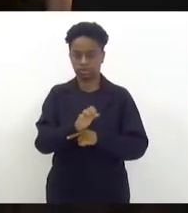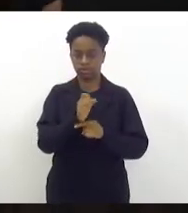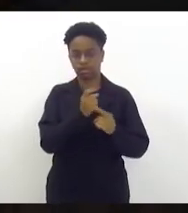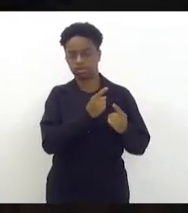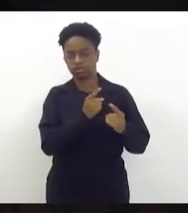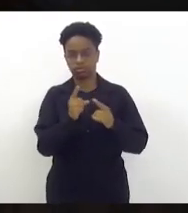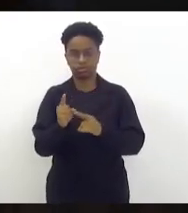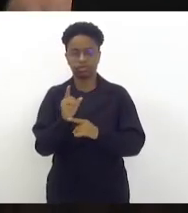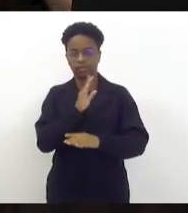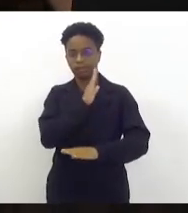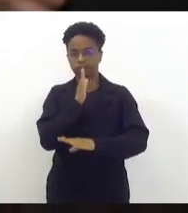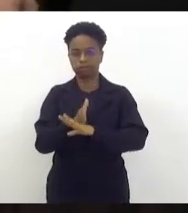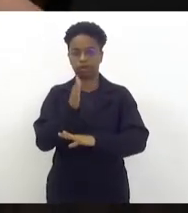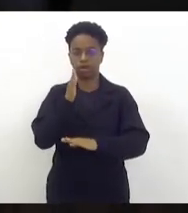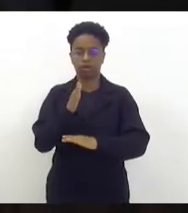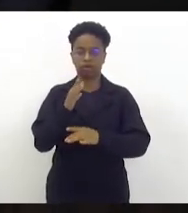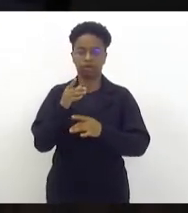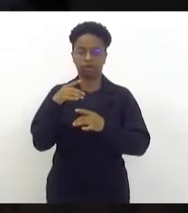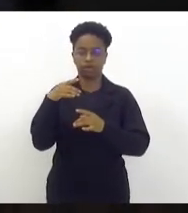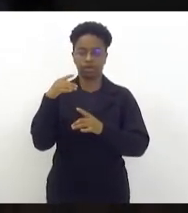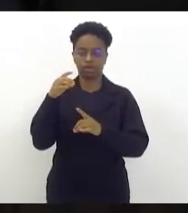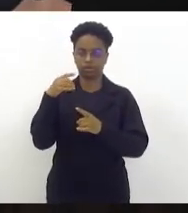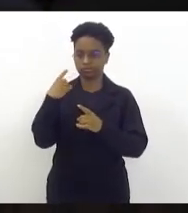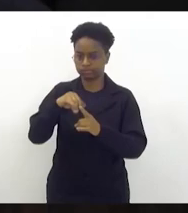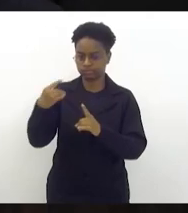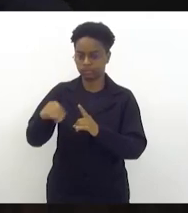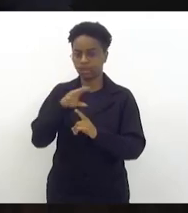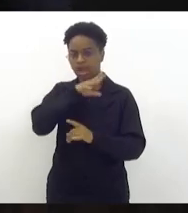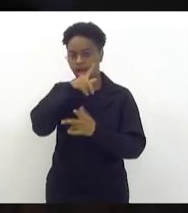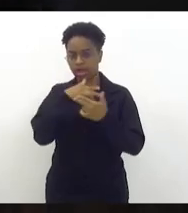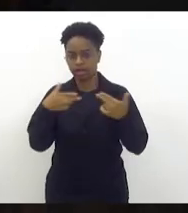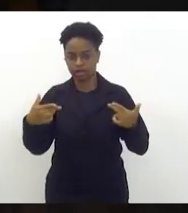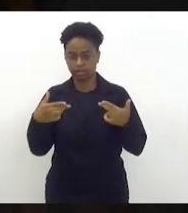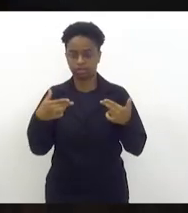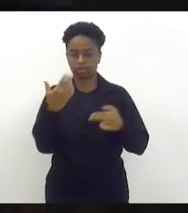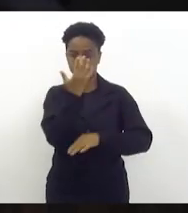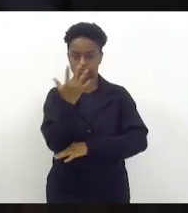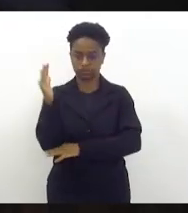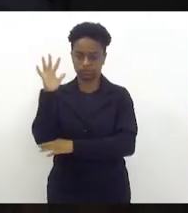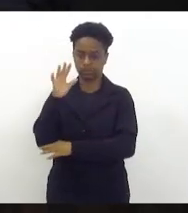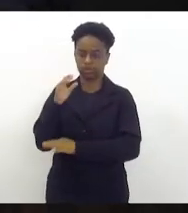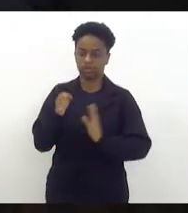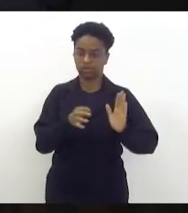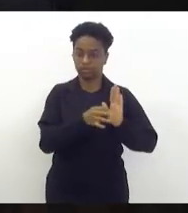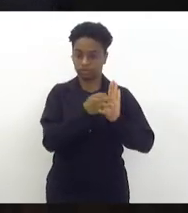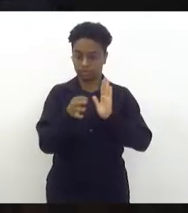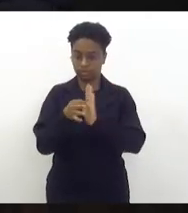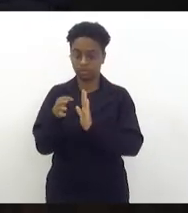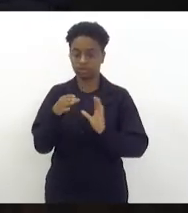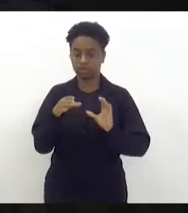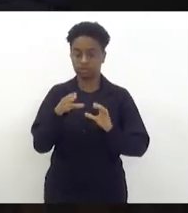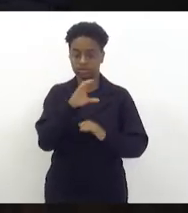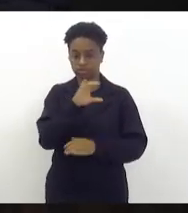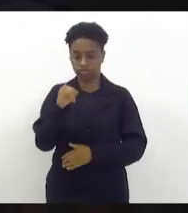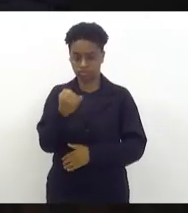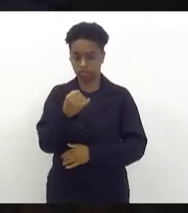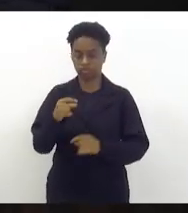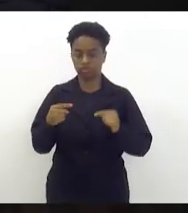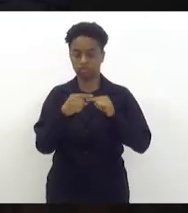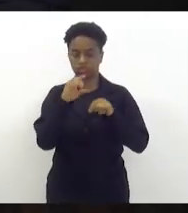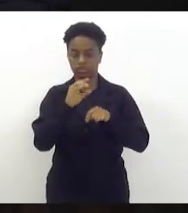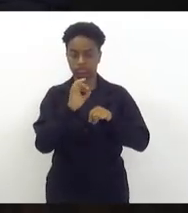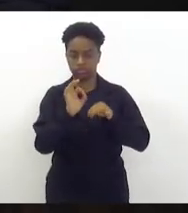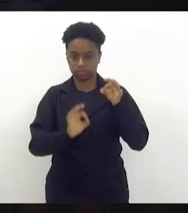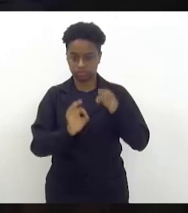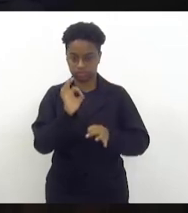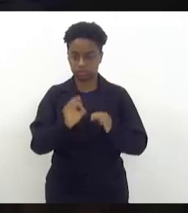aos Maus-Tratos de Animais Silvestres. Pareceres das comissões Constituição e Justiça pela Juridicidade, de Defesa e